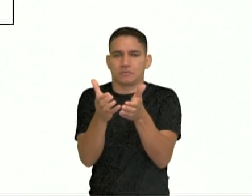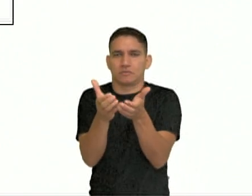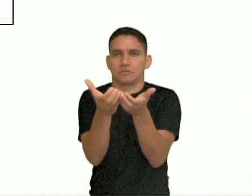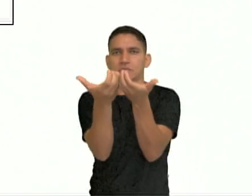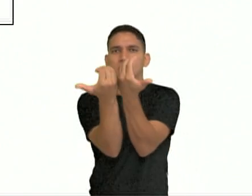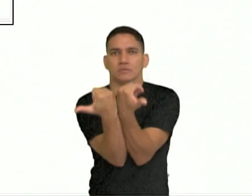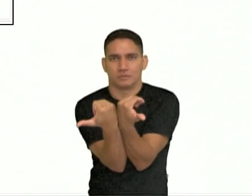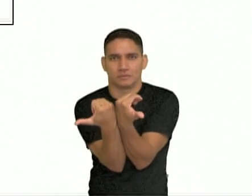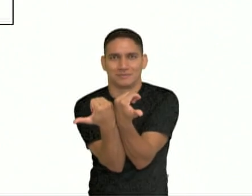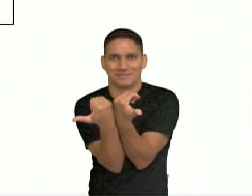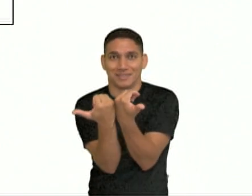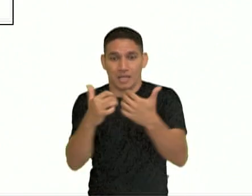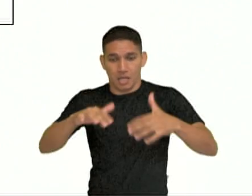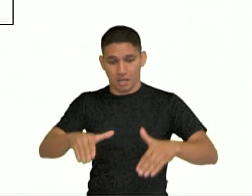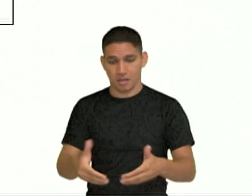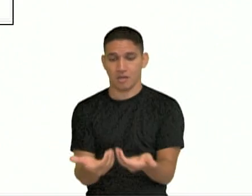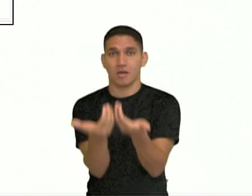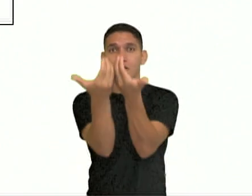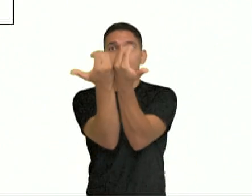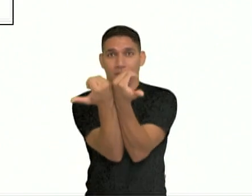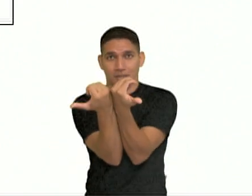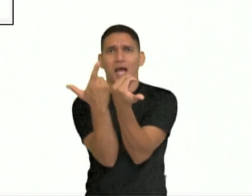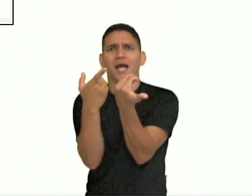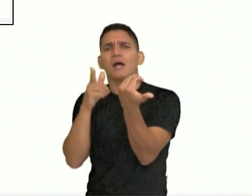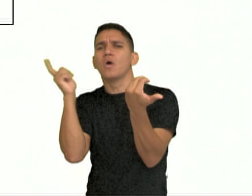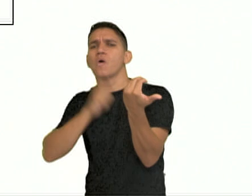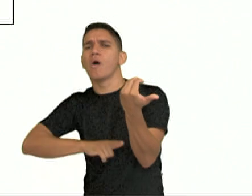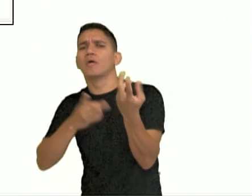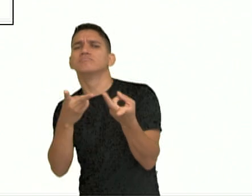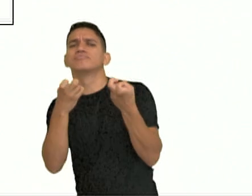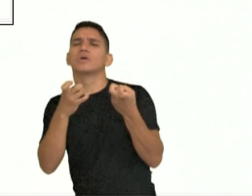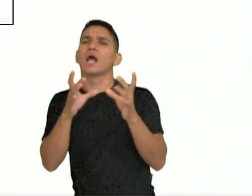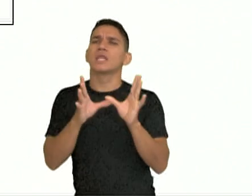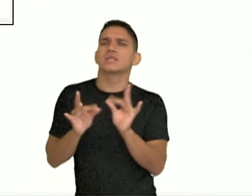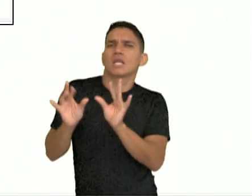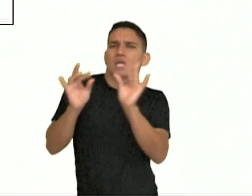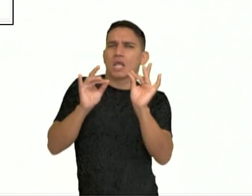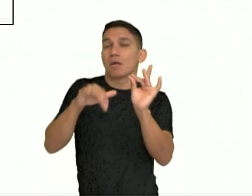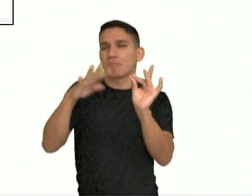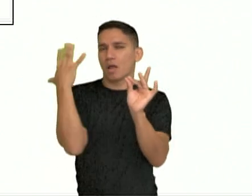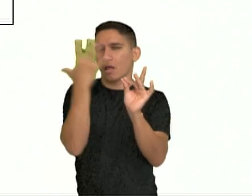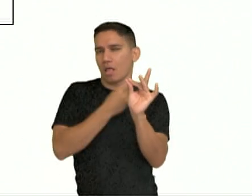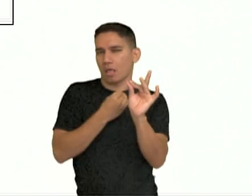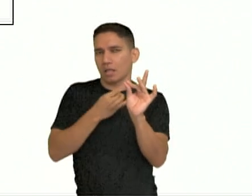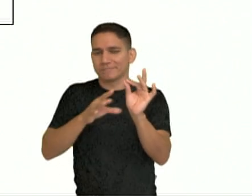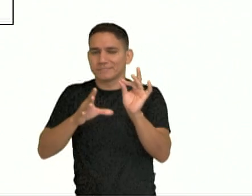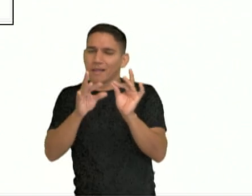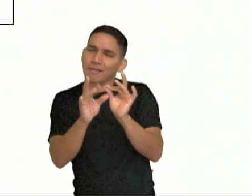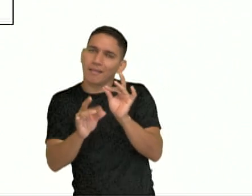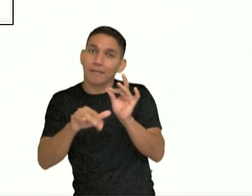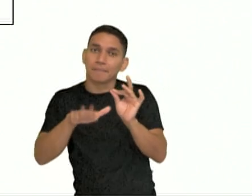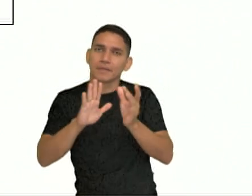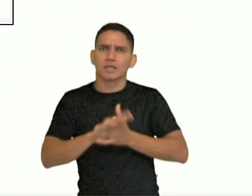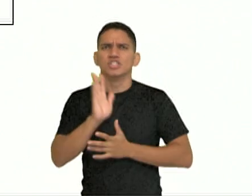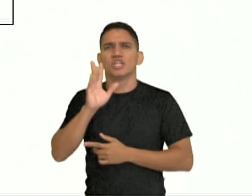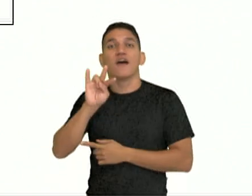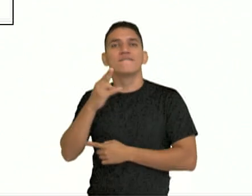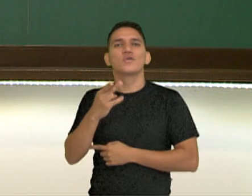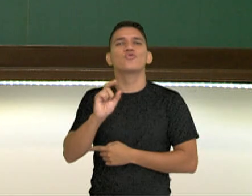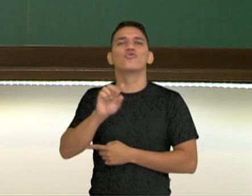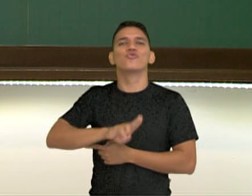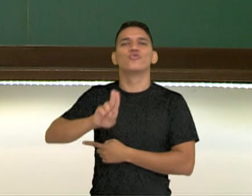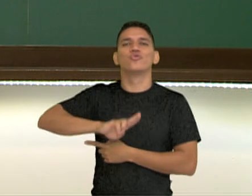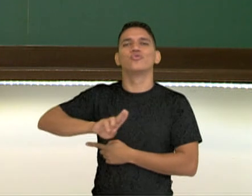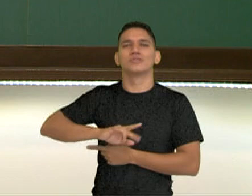com alguns enfeites que vão permitir aí, então, um certo ar de beleza a mais. Essa coluna jônica, vocês devem já ter visto, ela foi muito